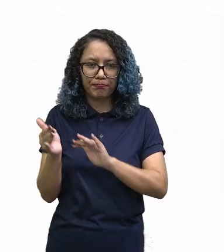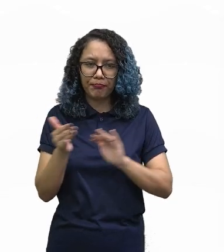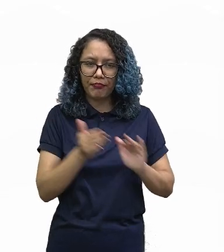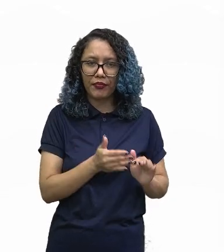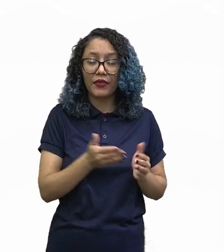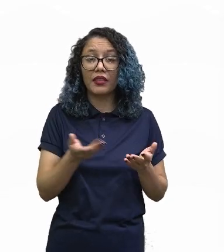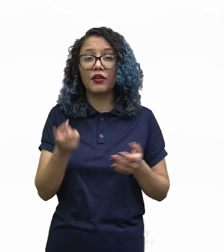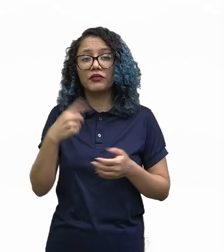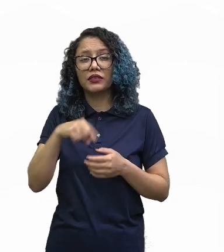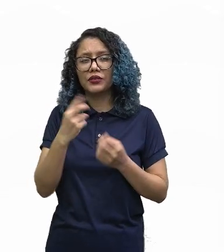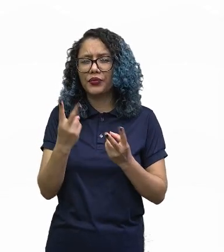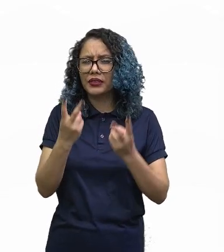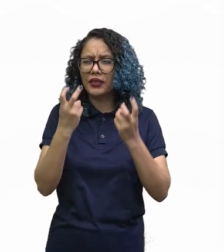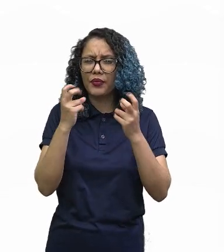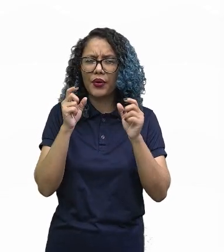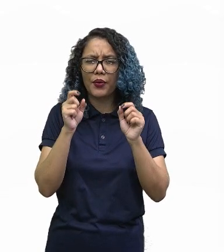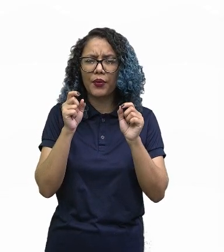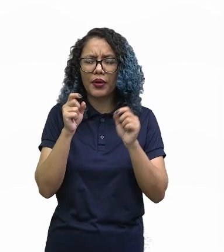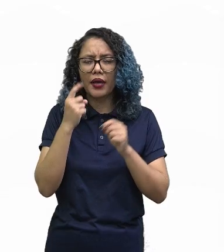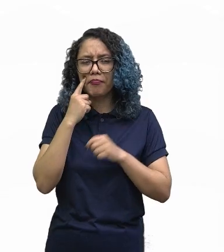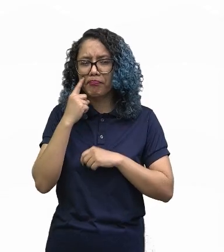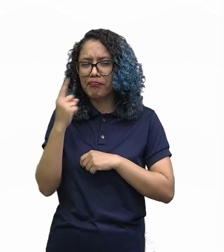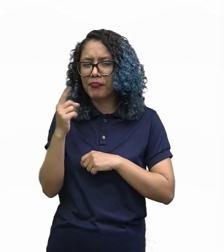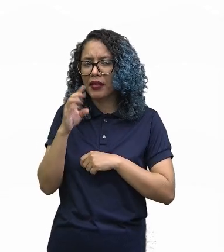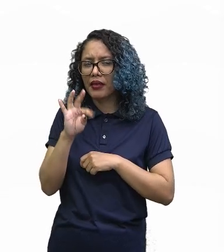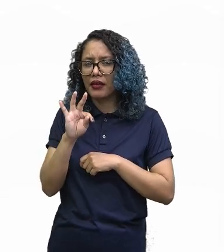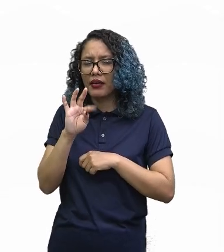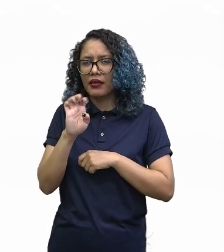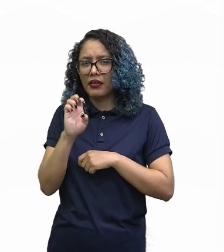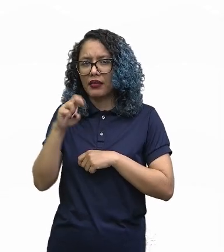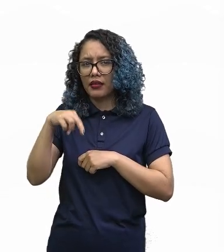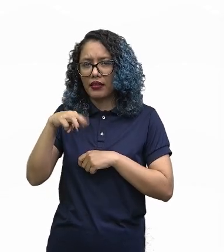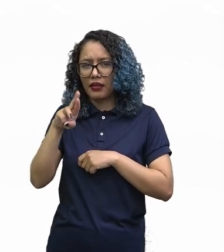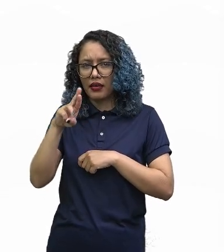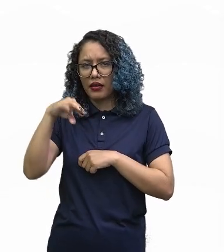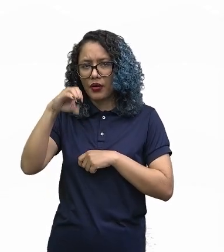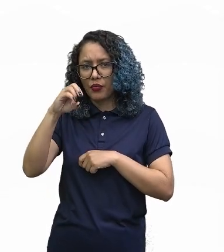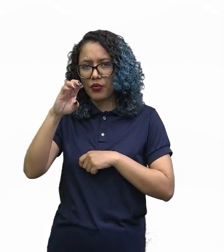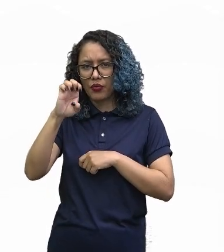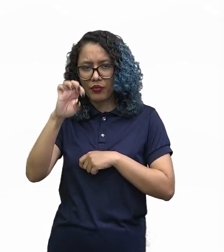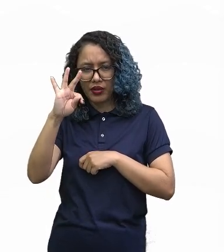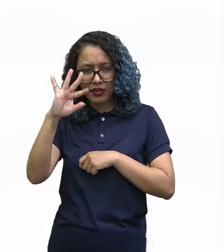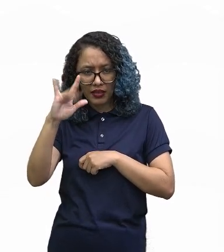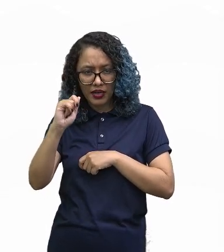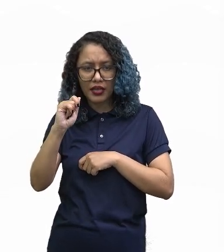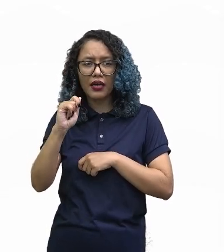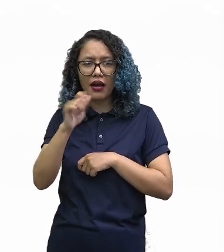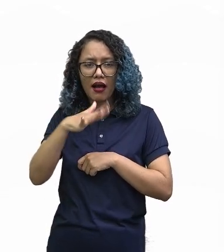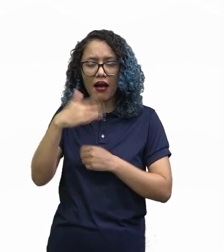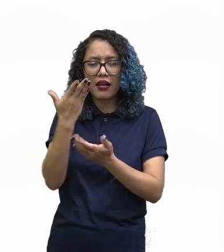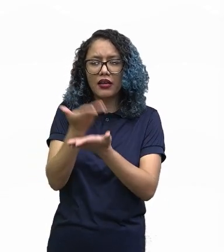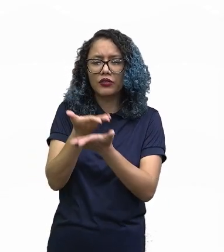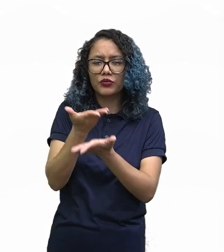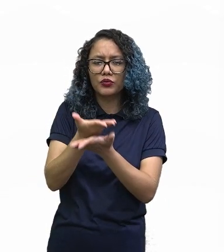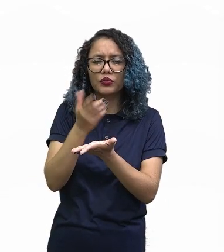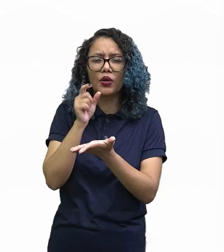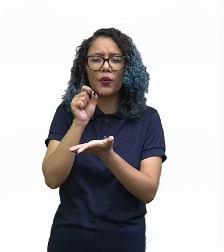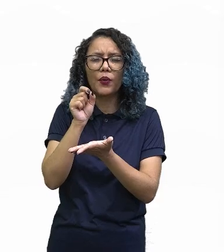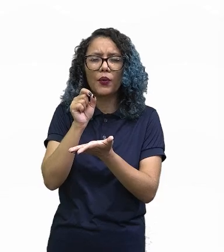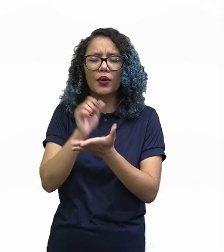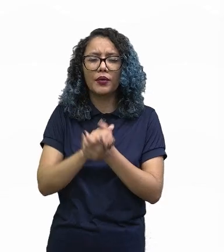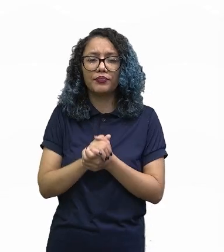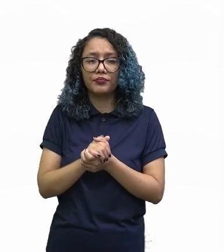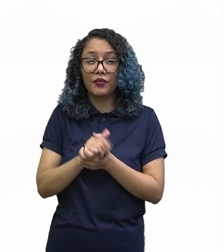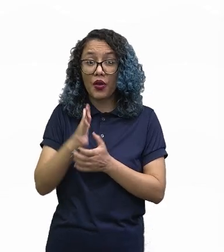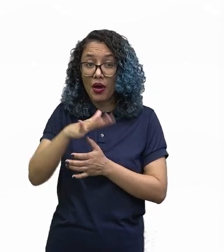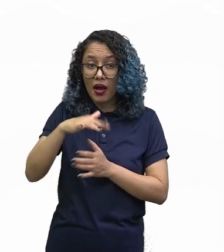o seguinte, que a termometria é a parte que vai estudar o quê? É a parte